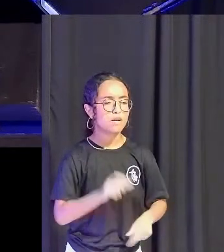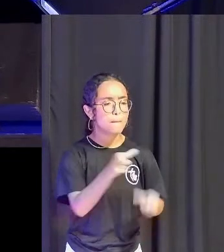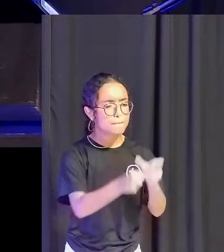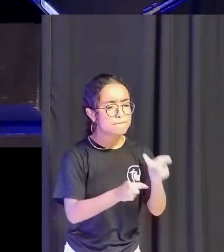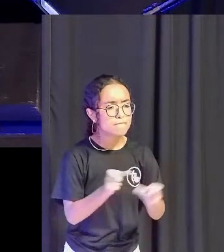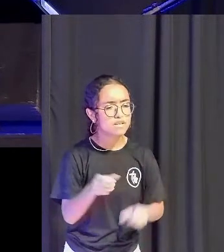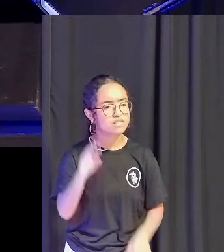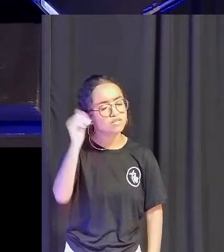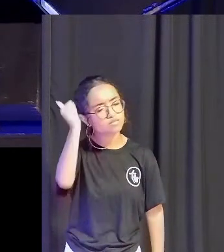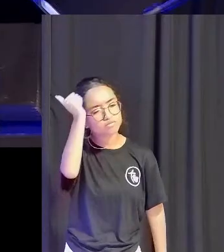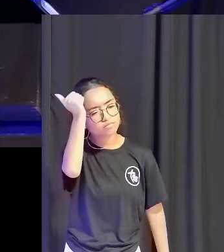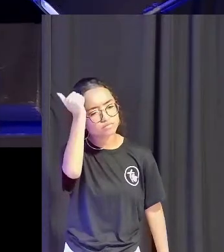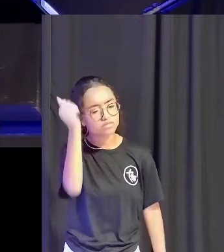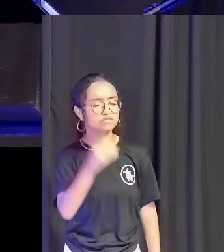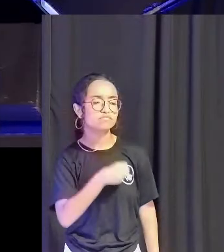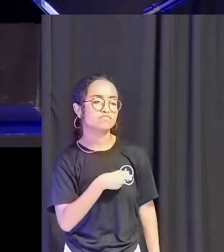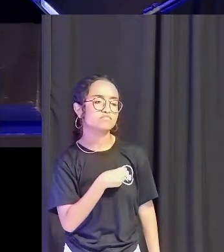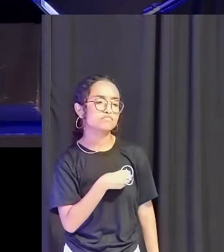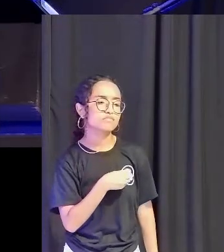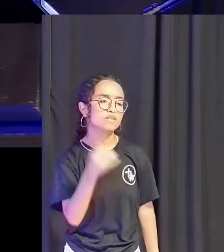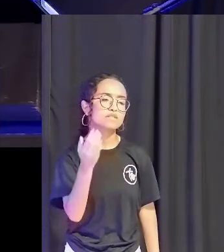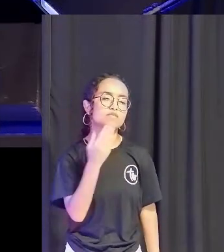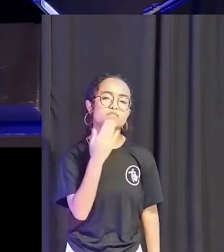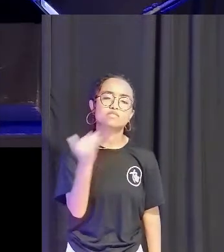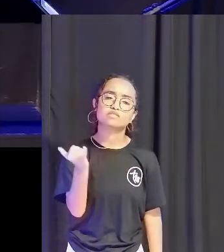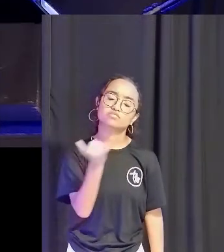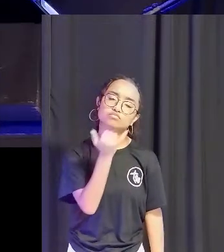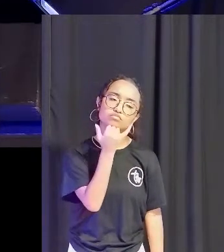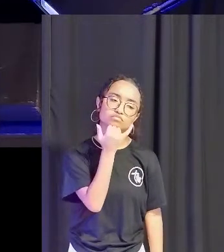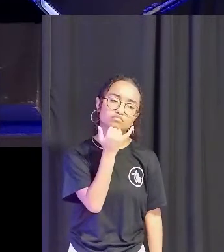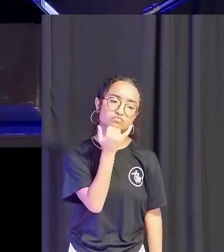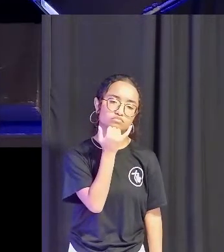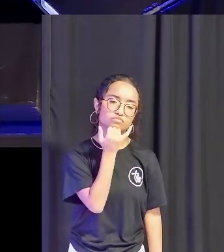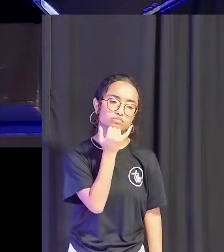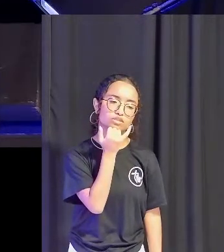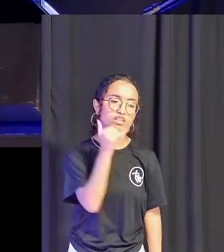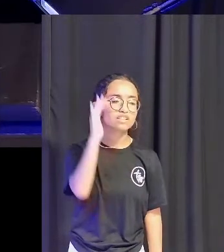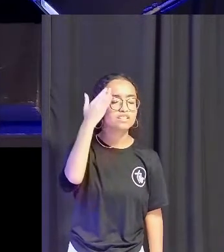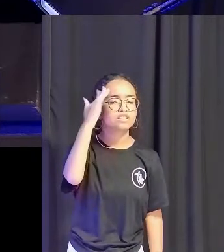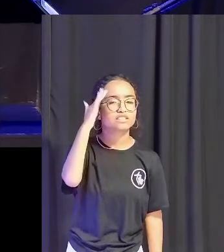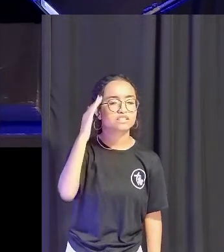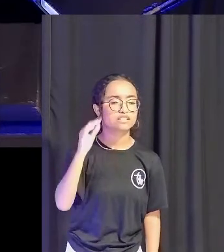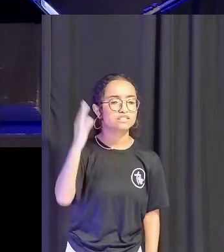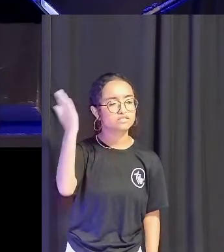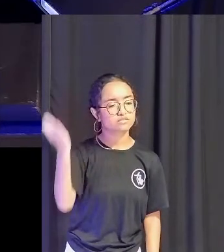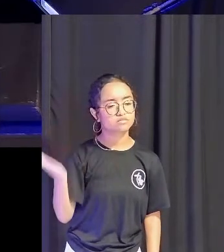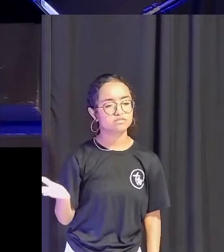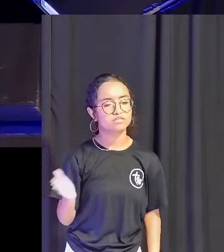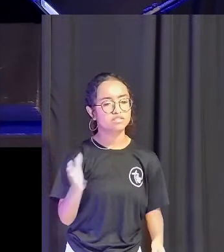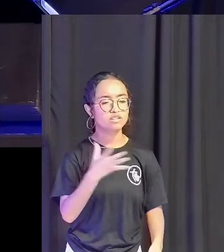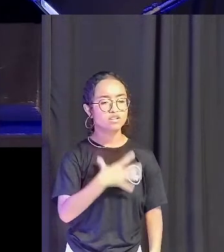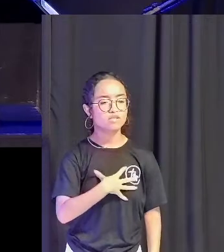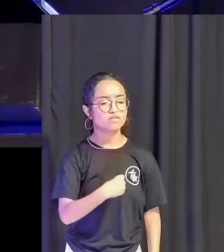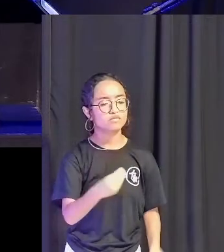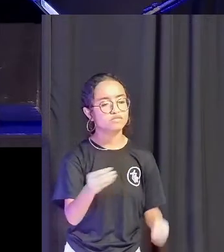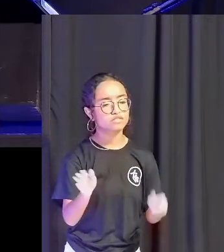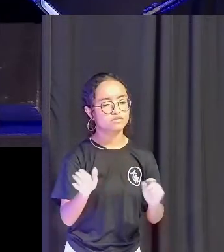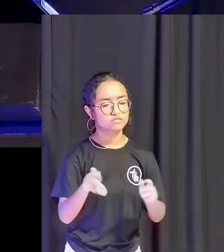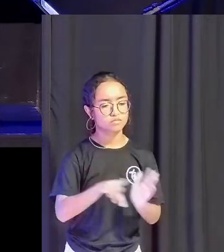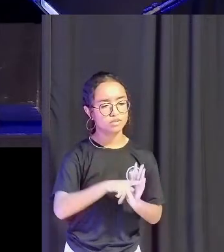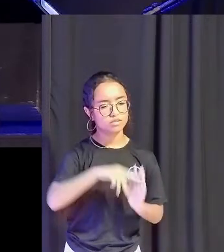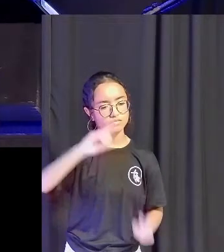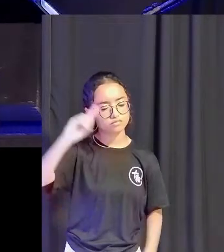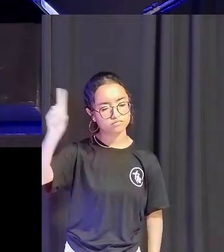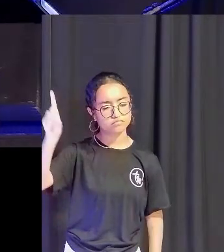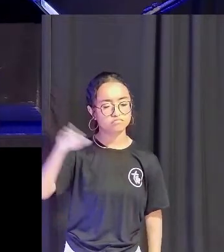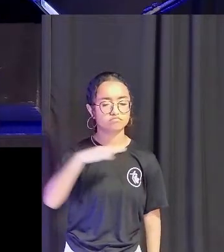agora. Pedir perdão, reconhecendo que Tu és o Filho de Deus que morreu, dando Tu sangue para que eles possam ter